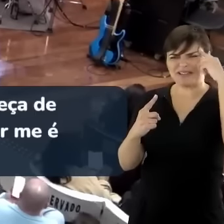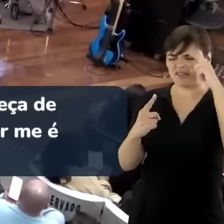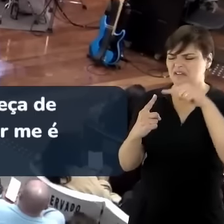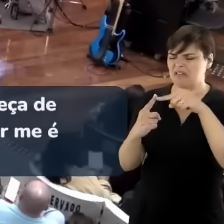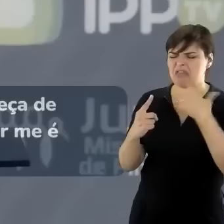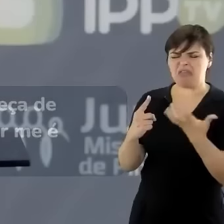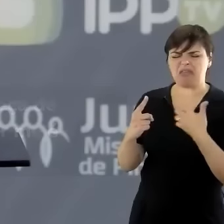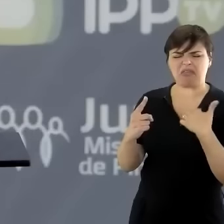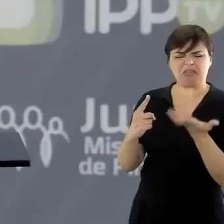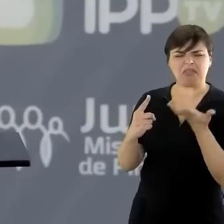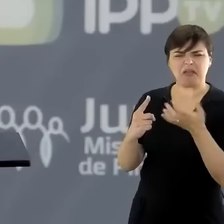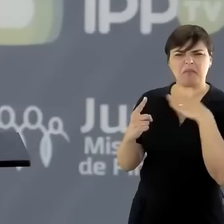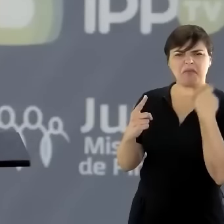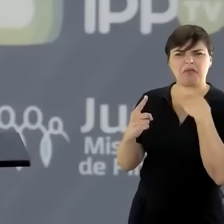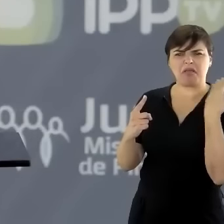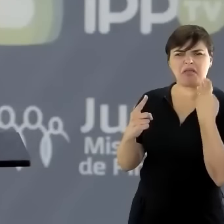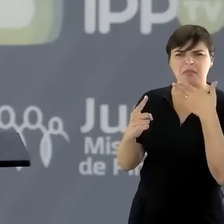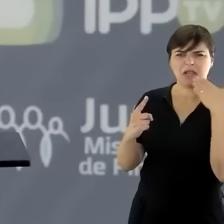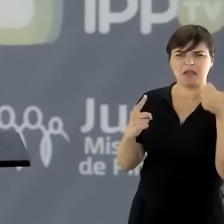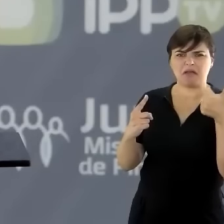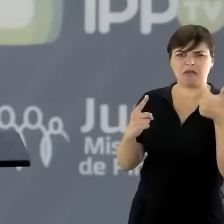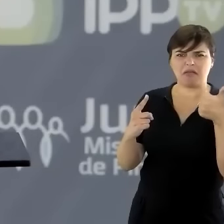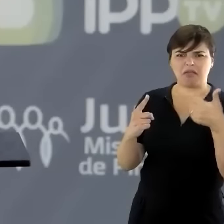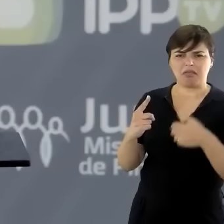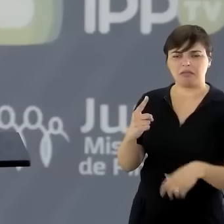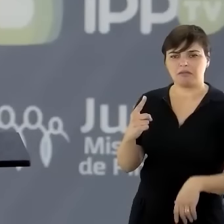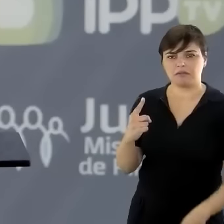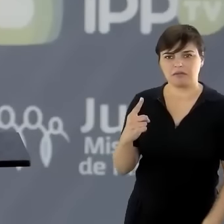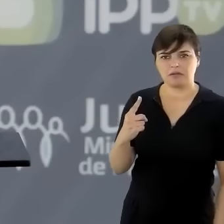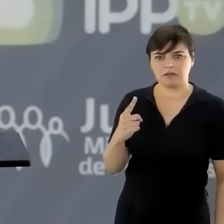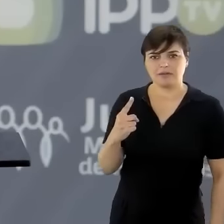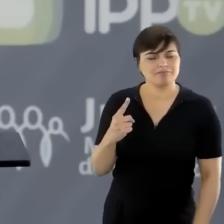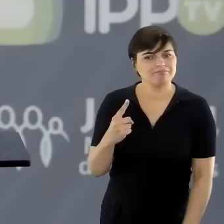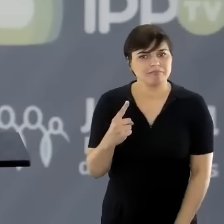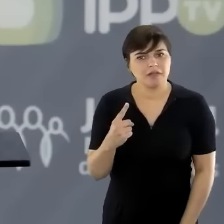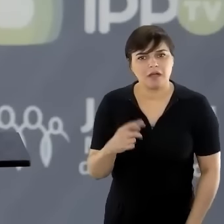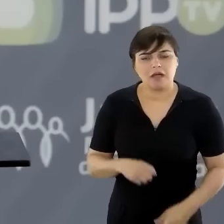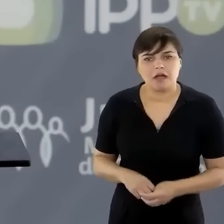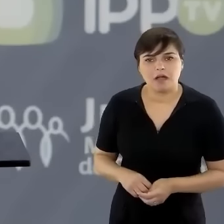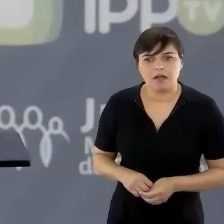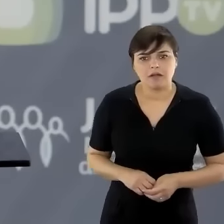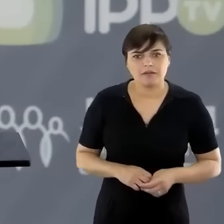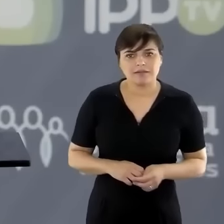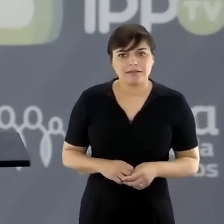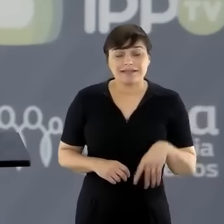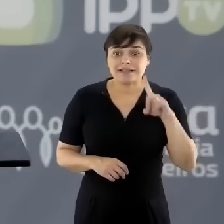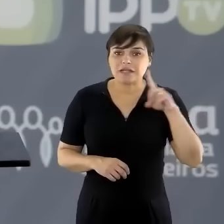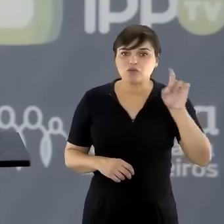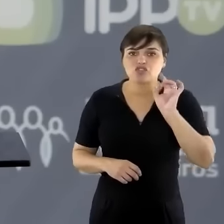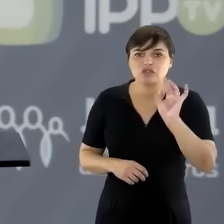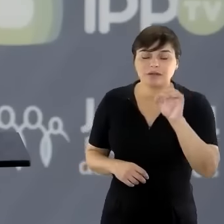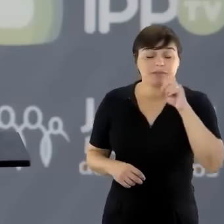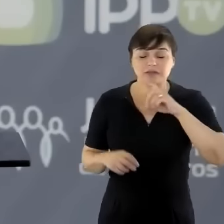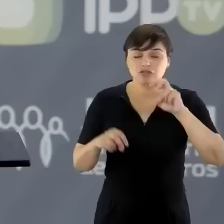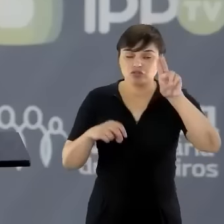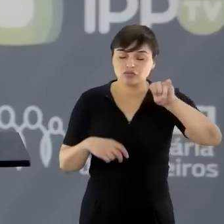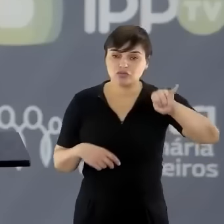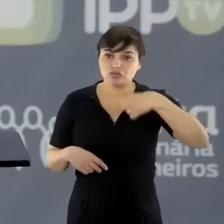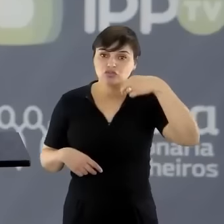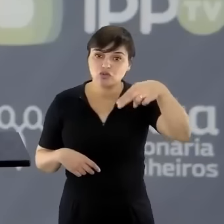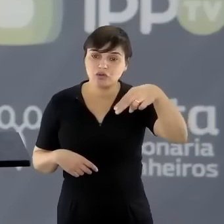bom qual foi a única vez no texto que Jonas tá alegre quando ele é abençoado